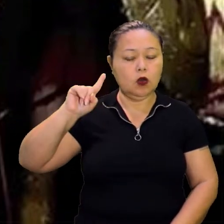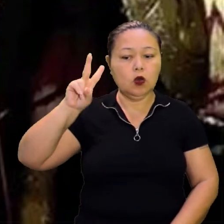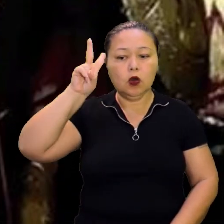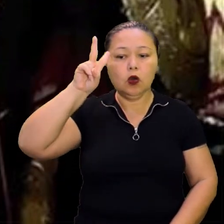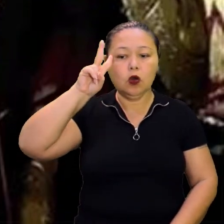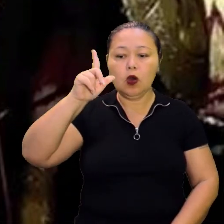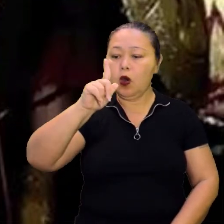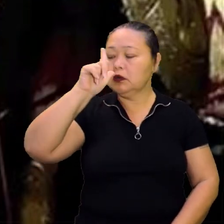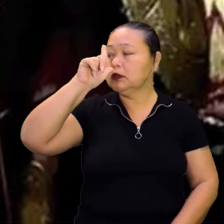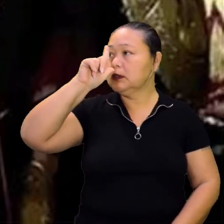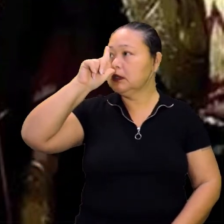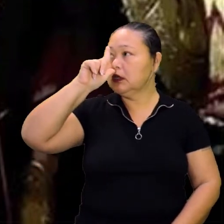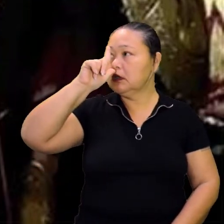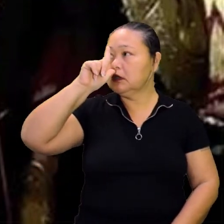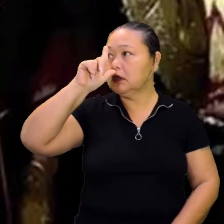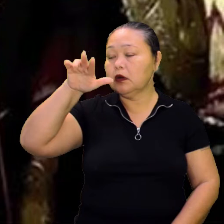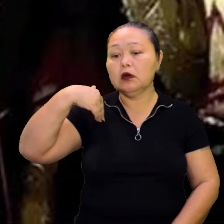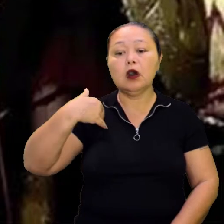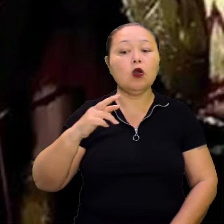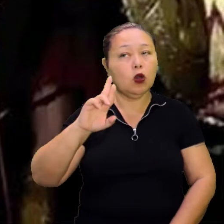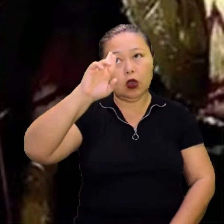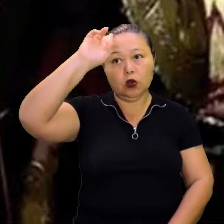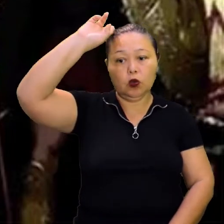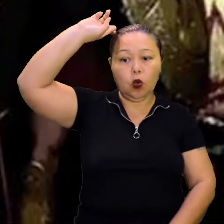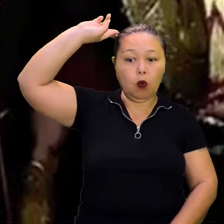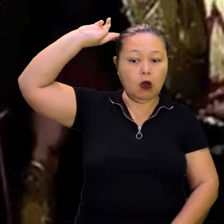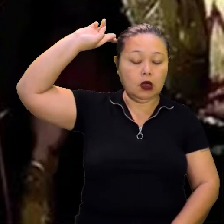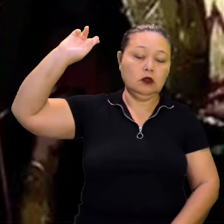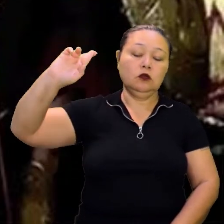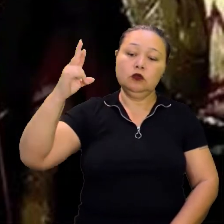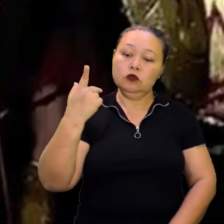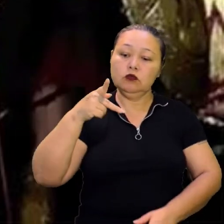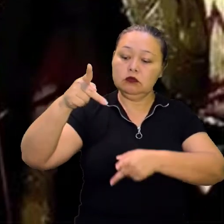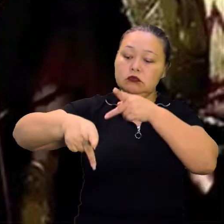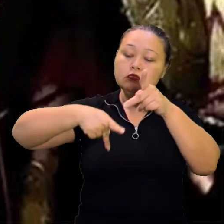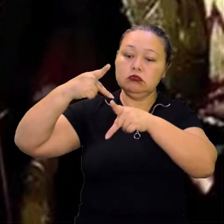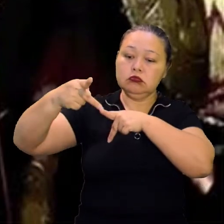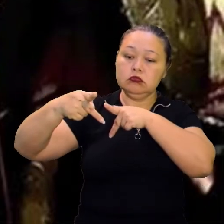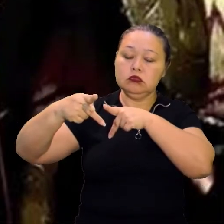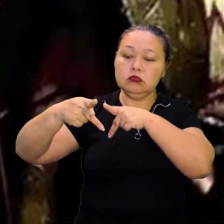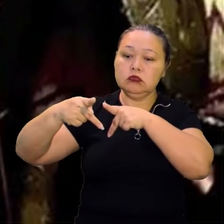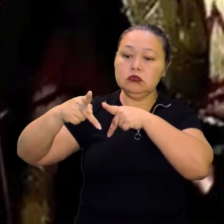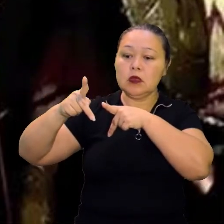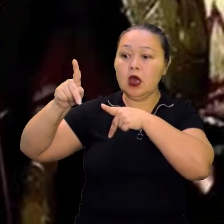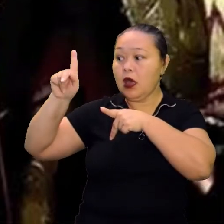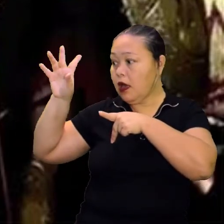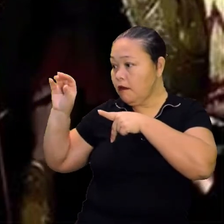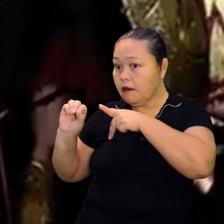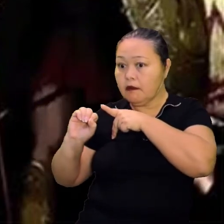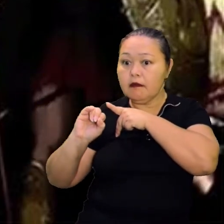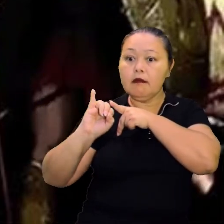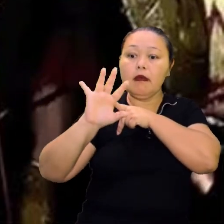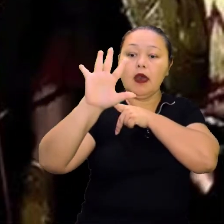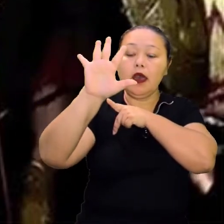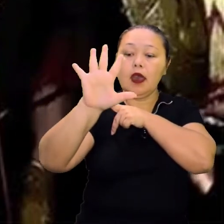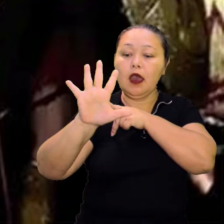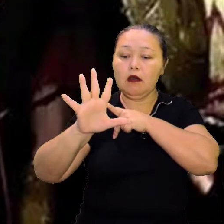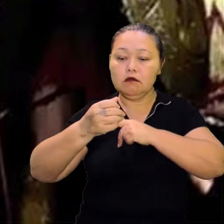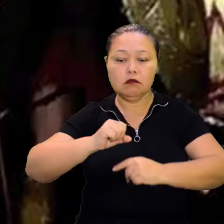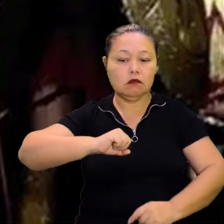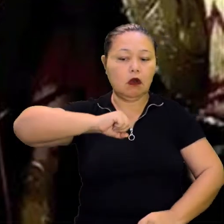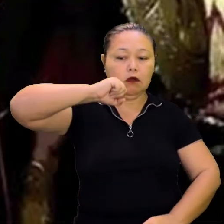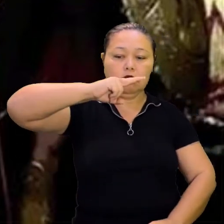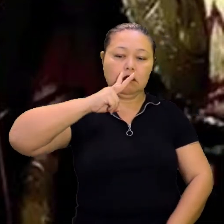os gregos e os romanos irão projetar essa imagem dos persas de guerreiro,